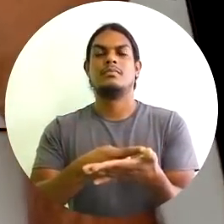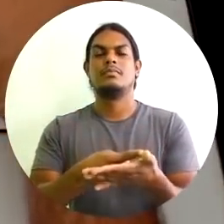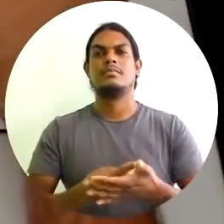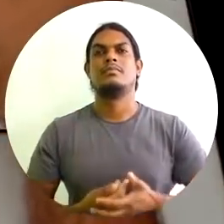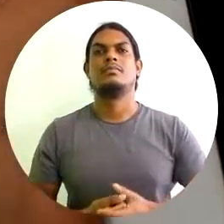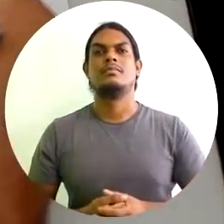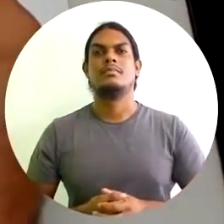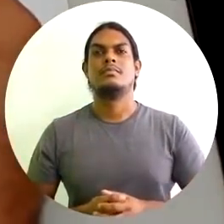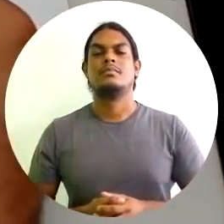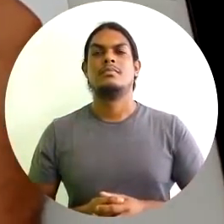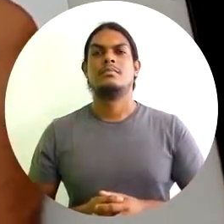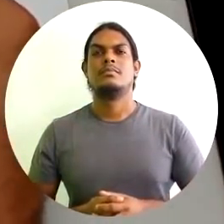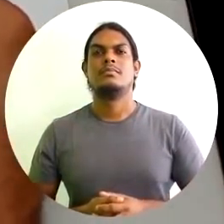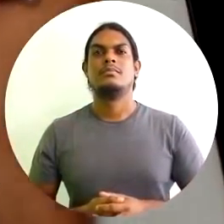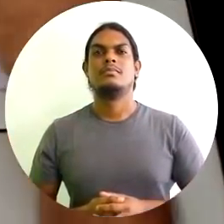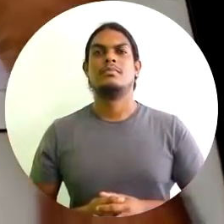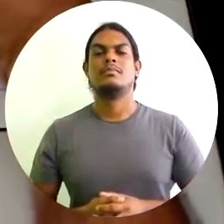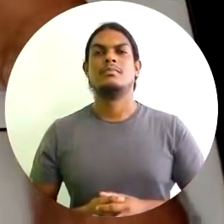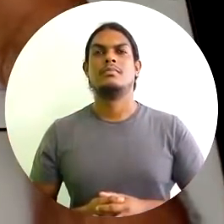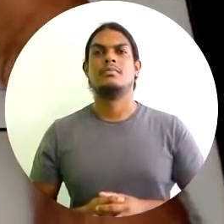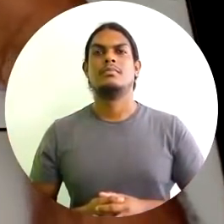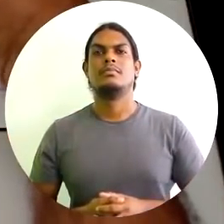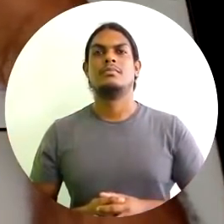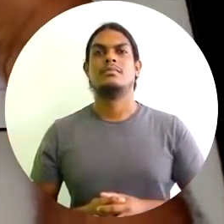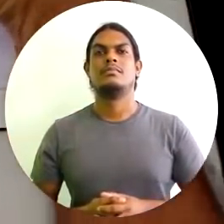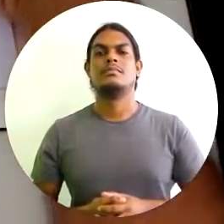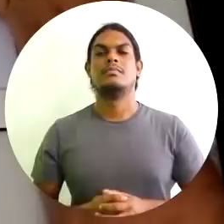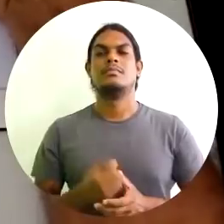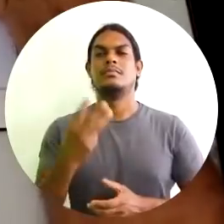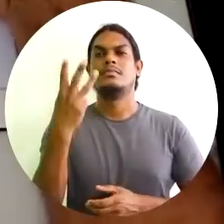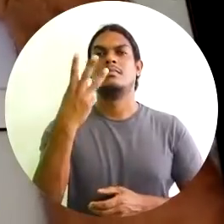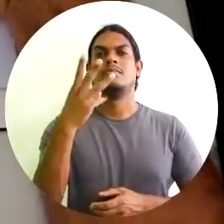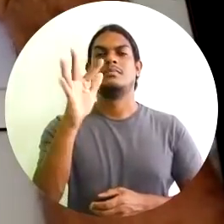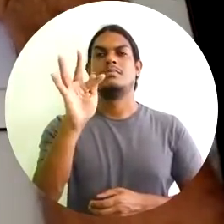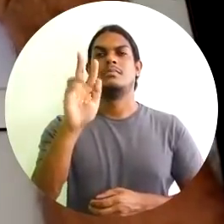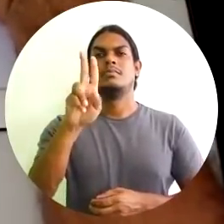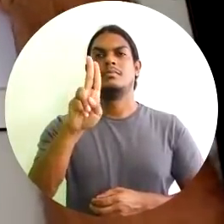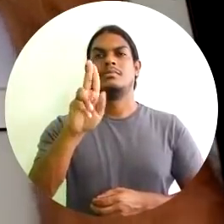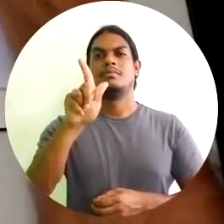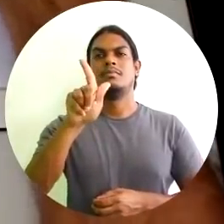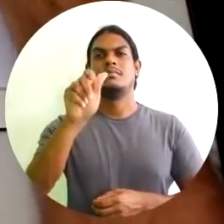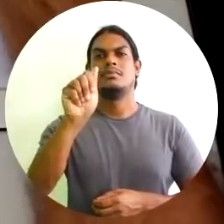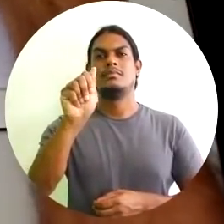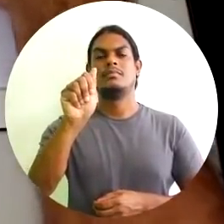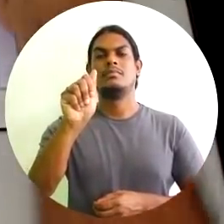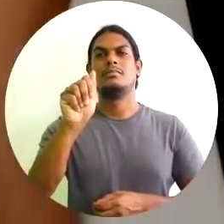Está aqui a perspectiva com 3 fugas.